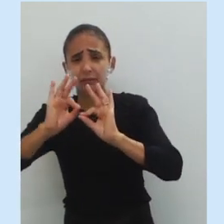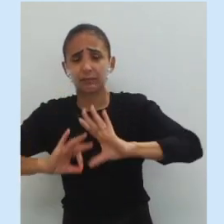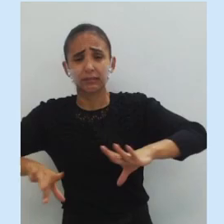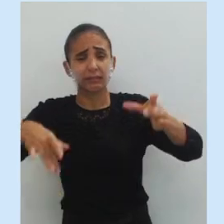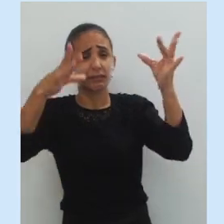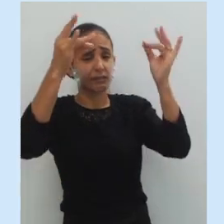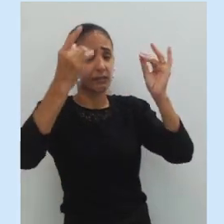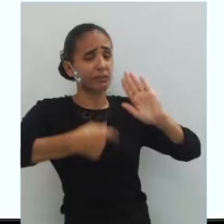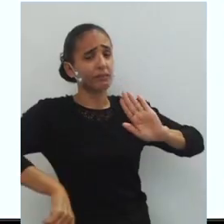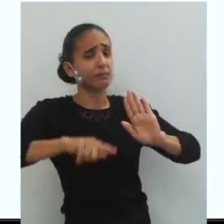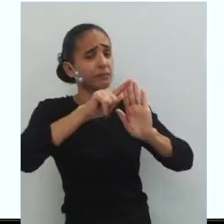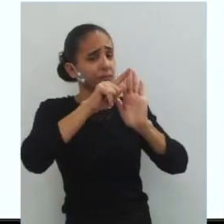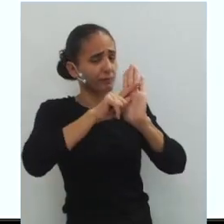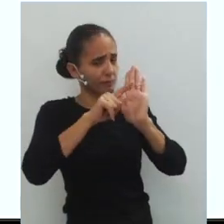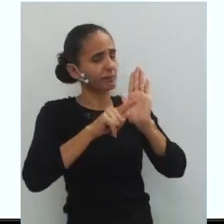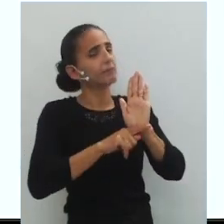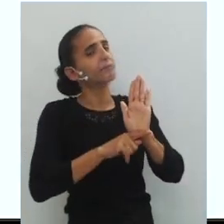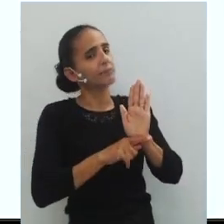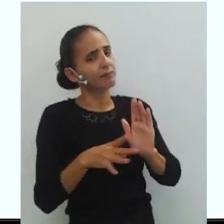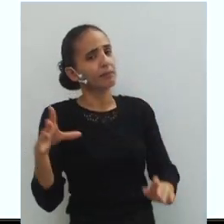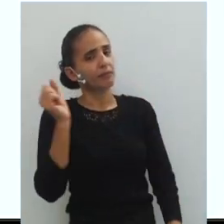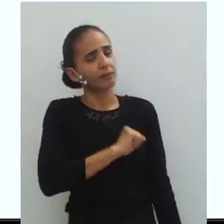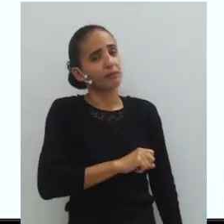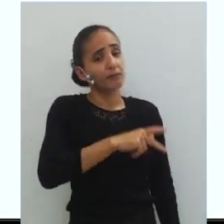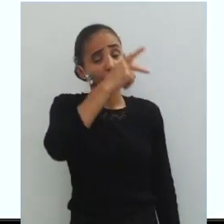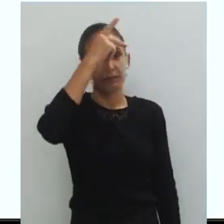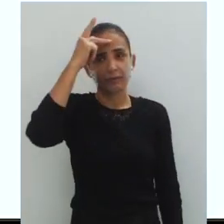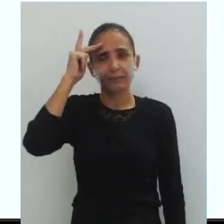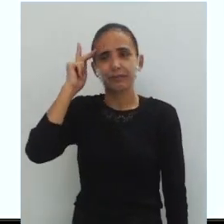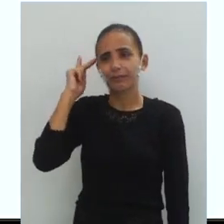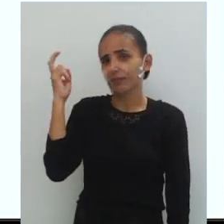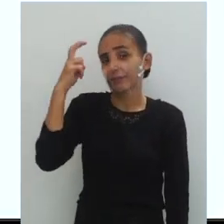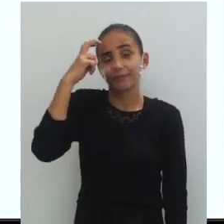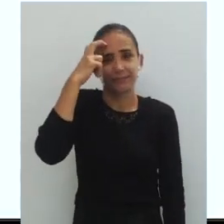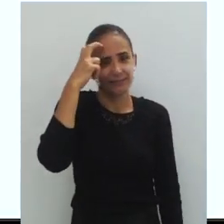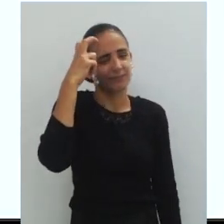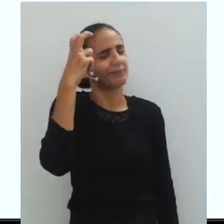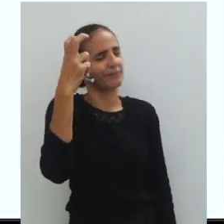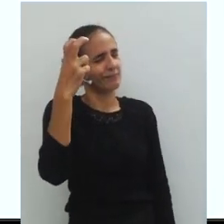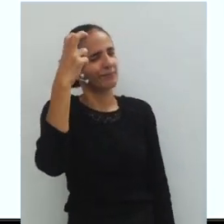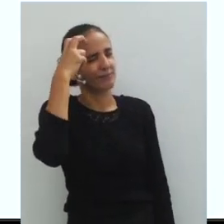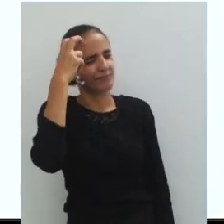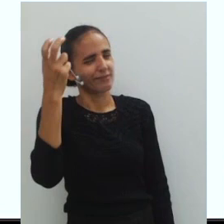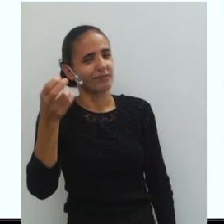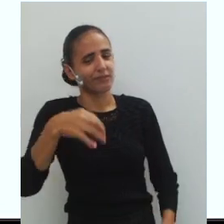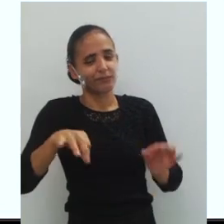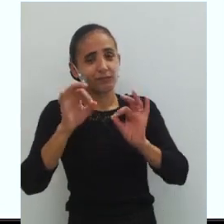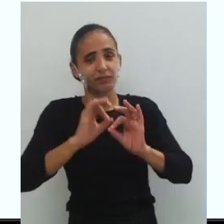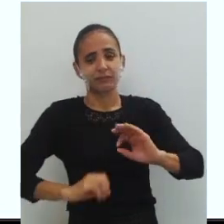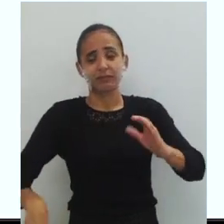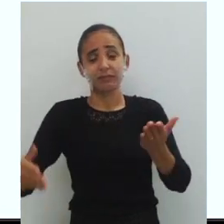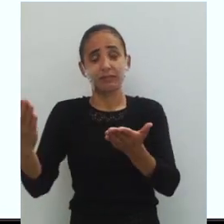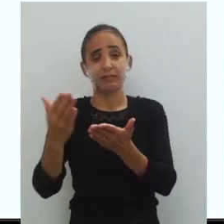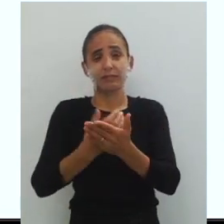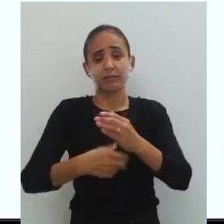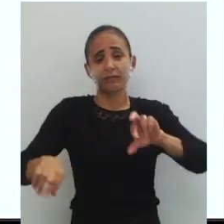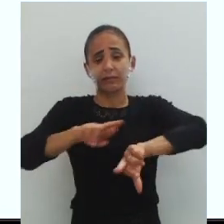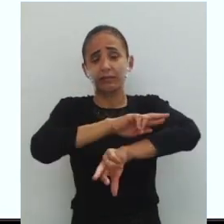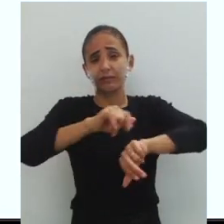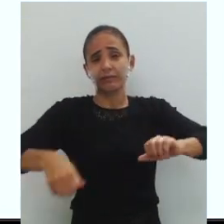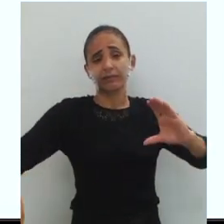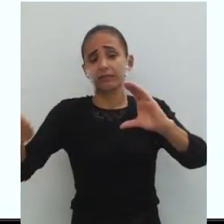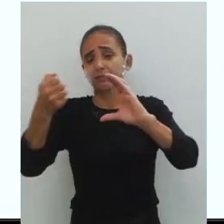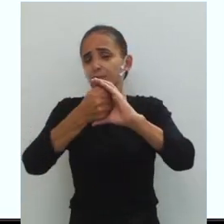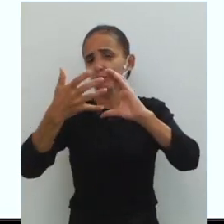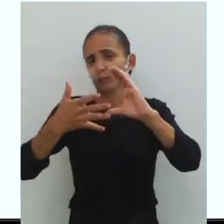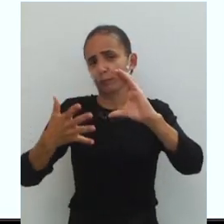desses projetos. Logo, uma pessoa que é criativa, ela vai possuir as seguintes características, ou